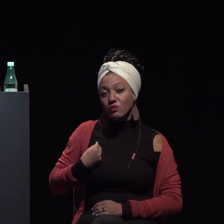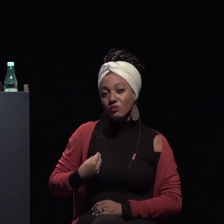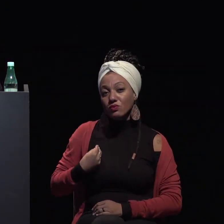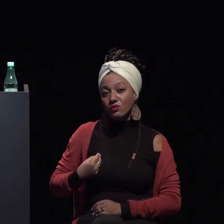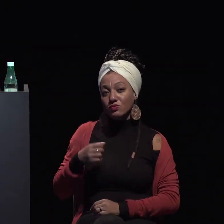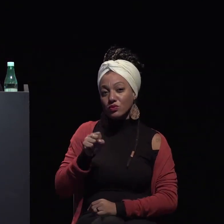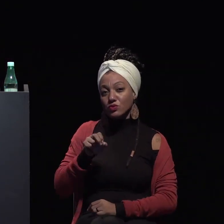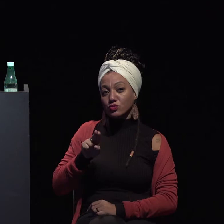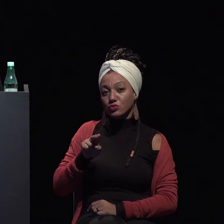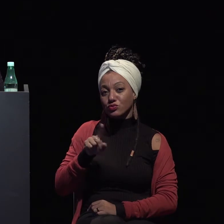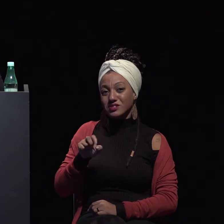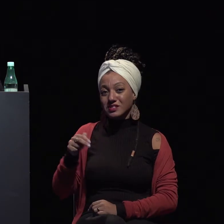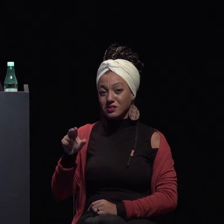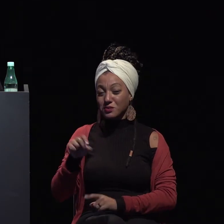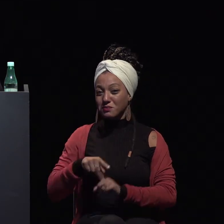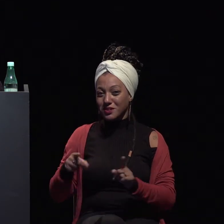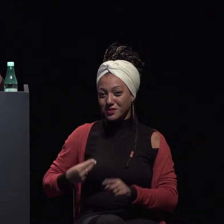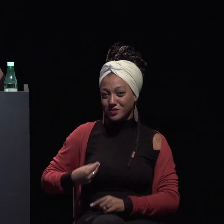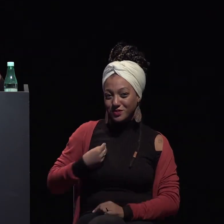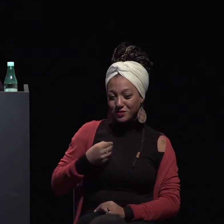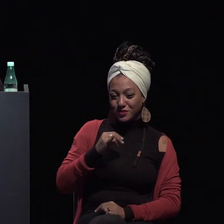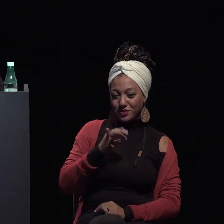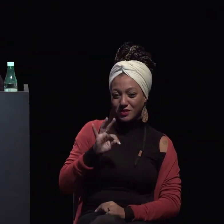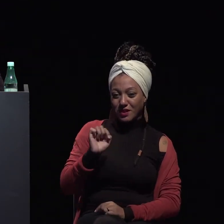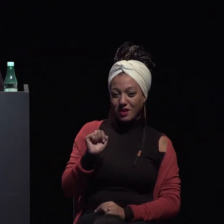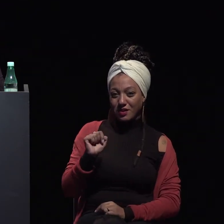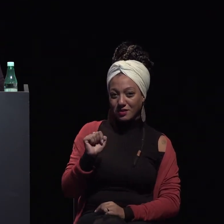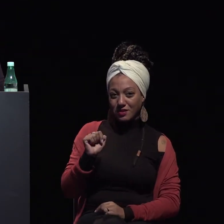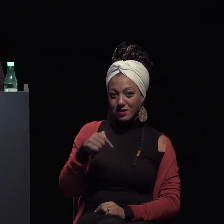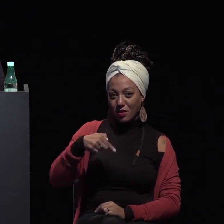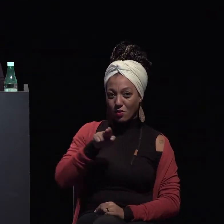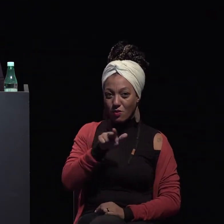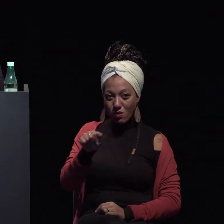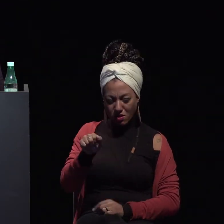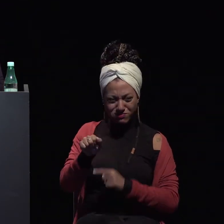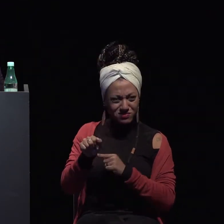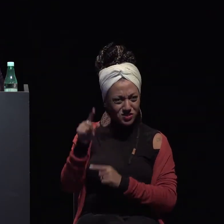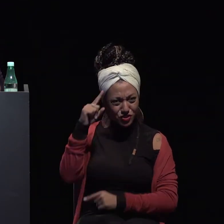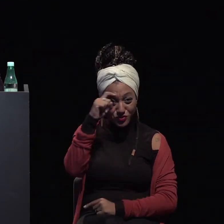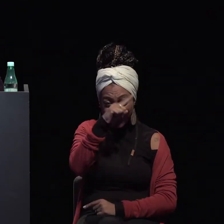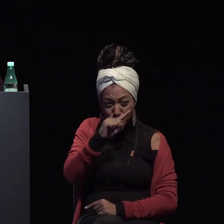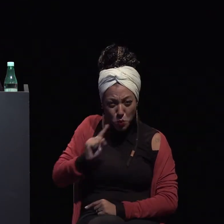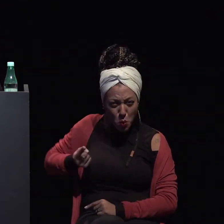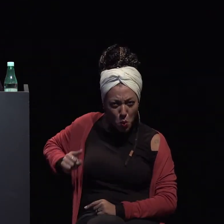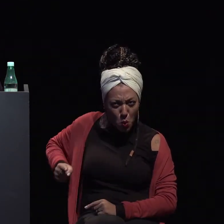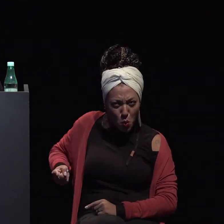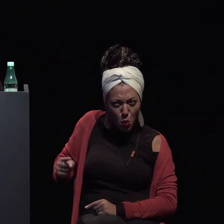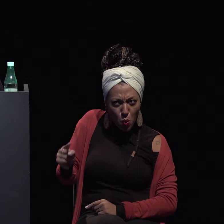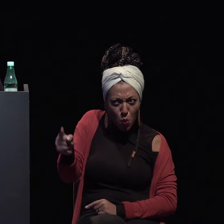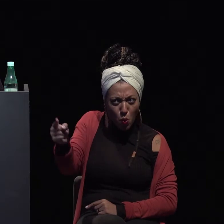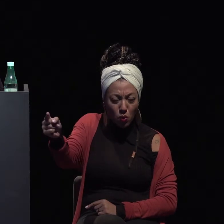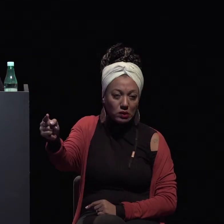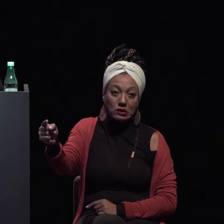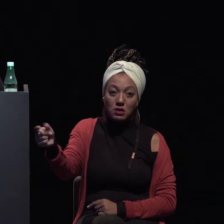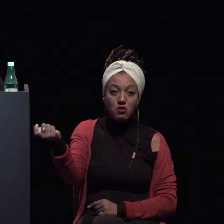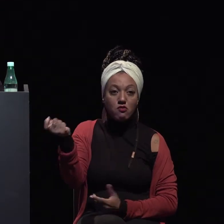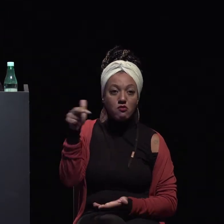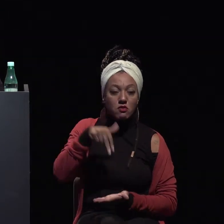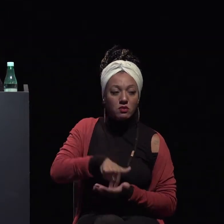de Itaquaquecetuba. É difícil, né? É novo. E